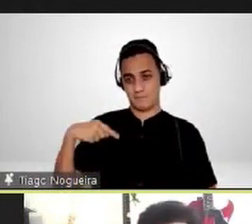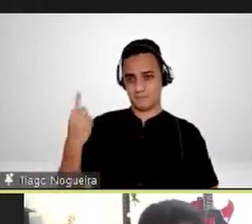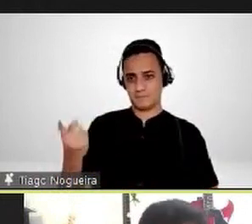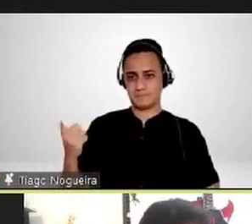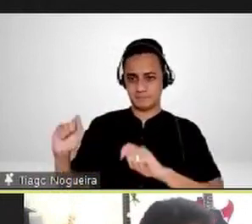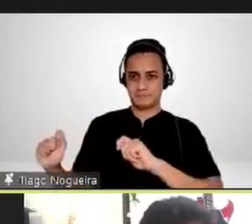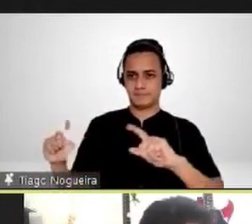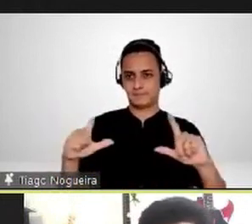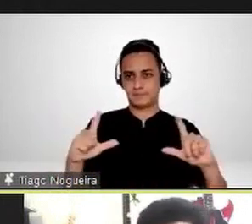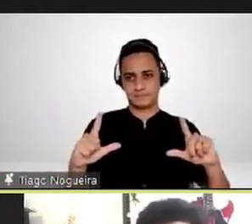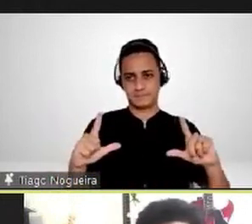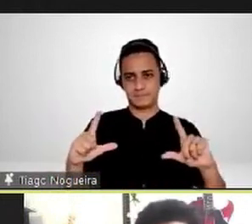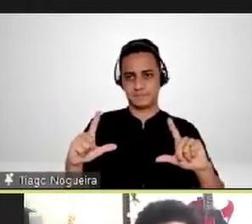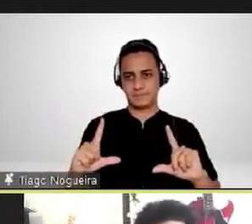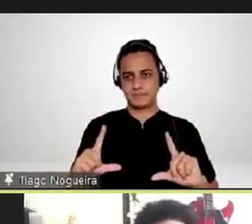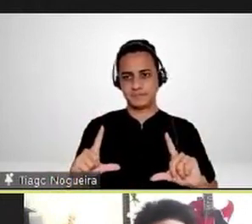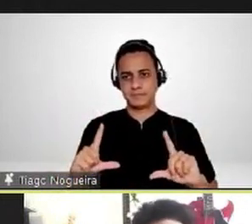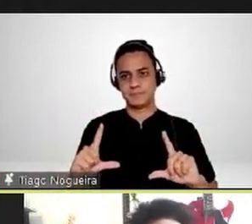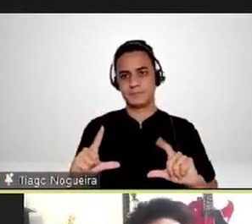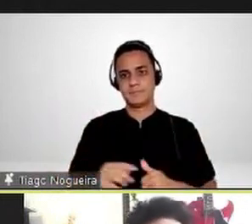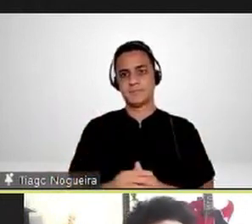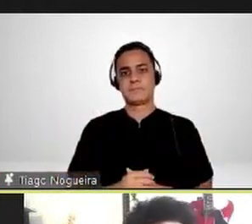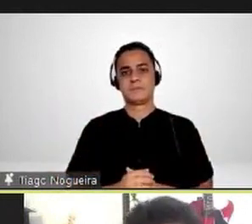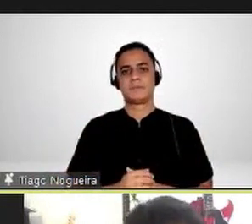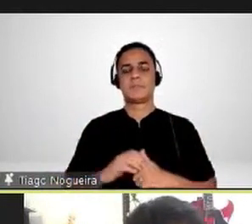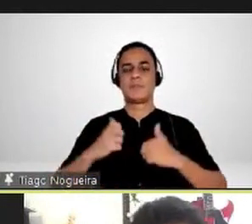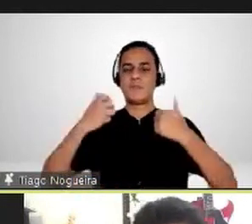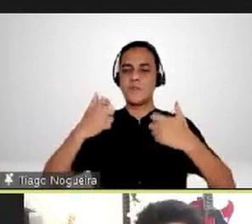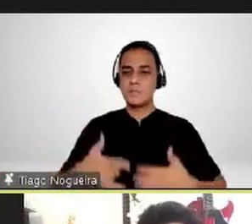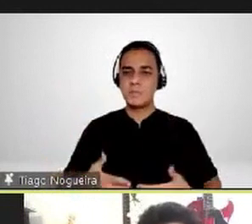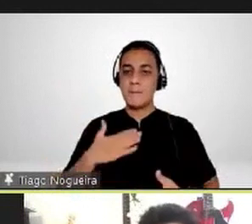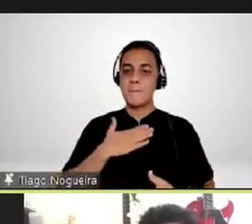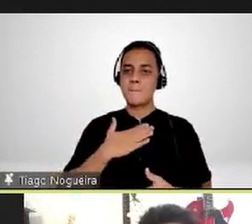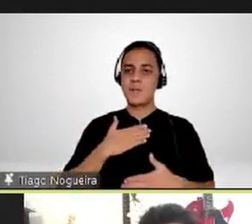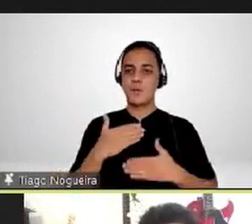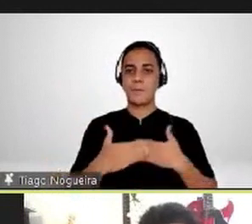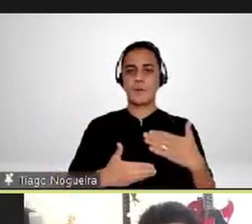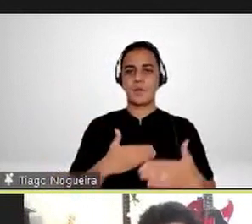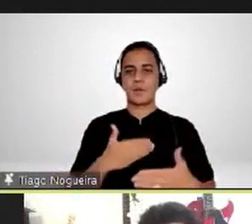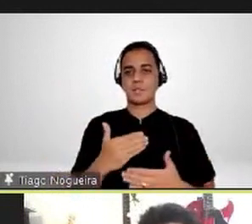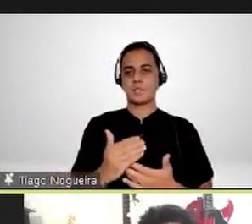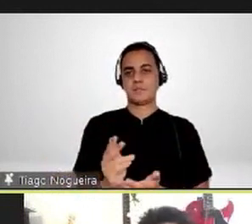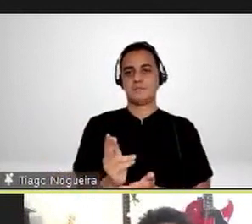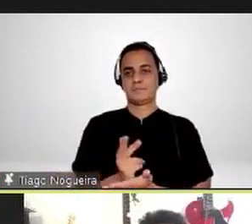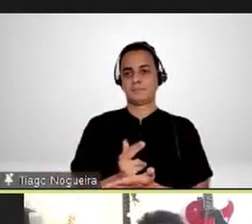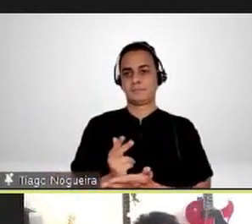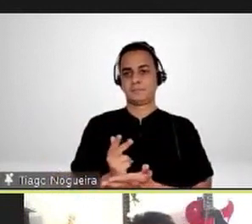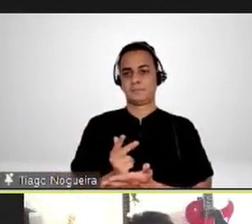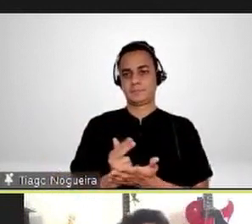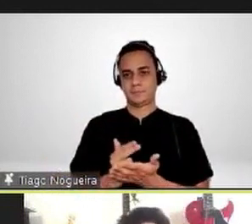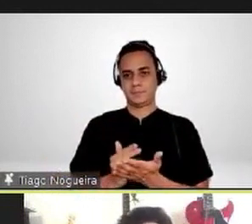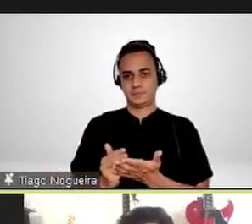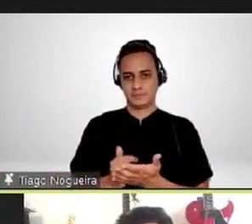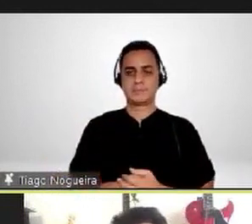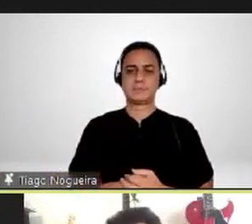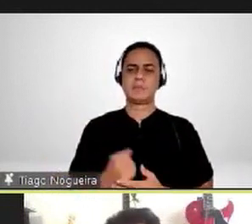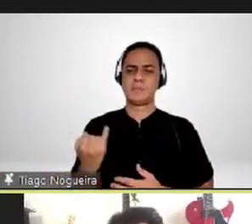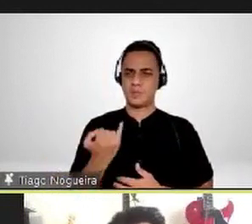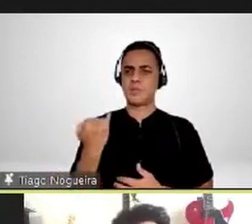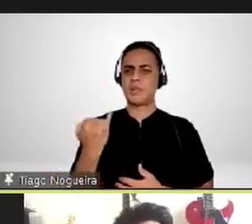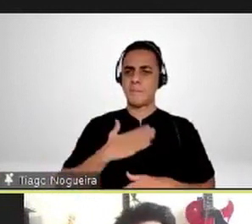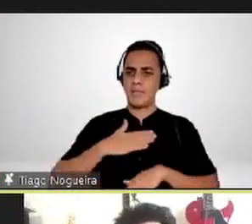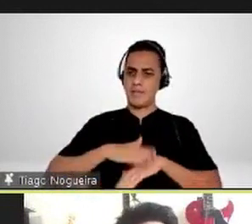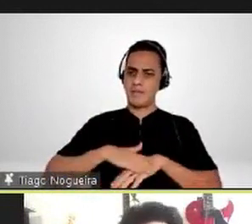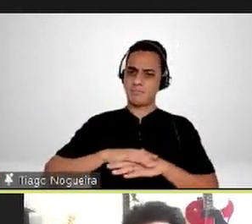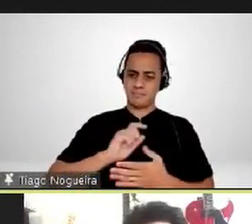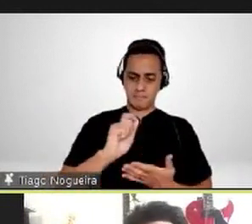por favor, eu vou falar um pouquinho do meu processo gráfico, né? Isso é importante. Eu acho que eu